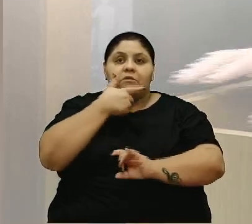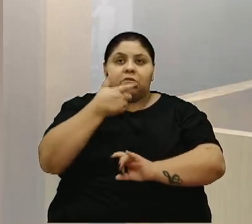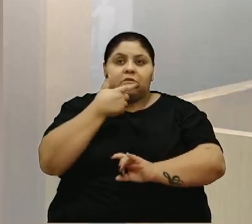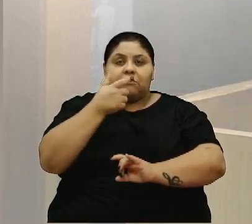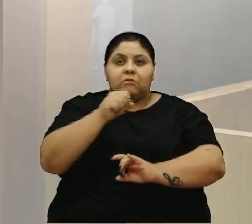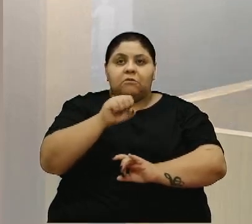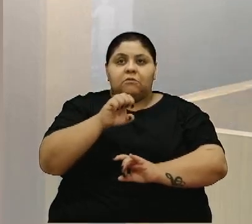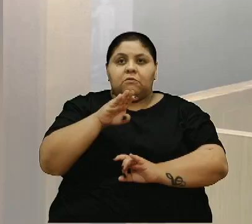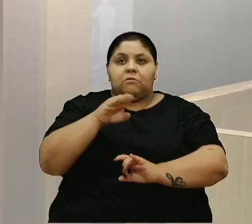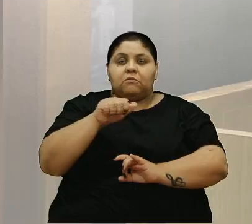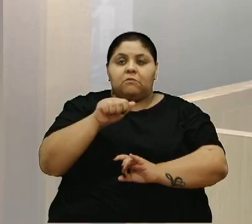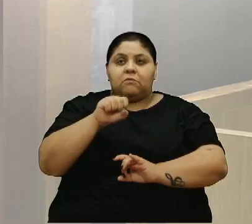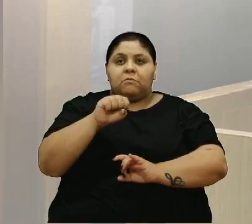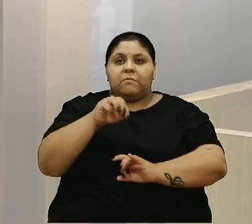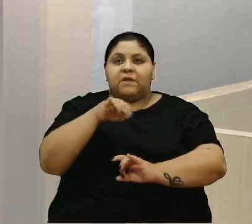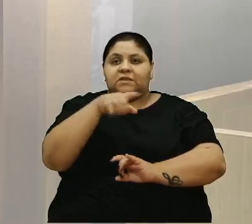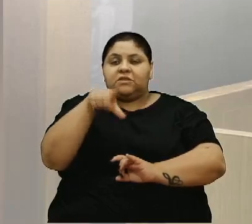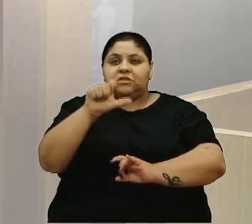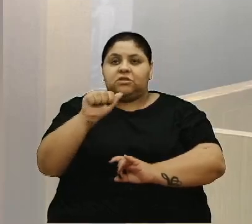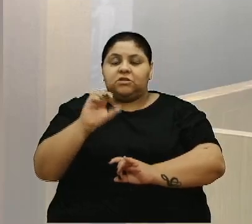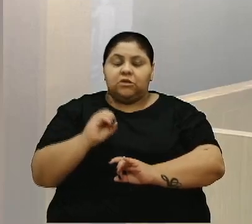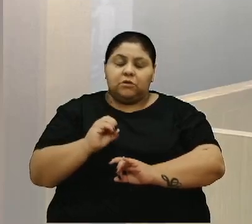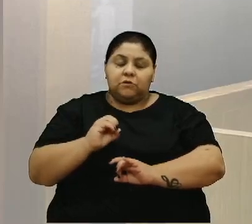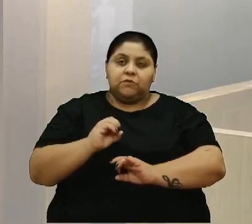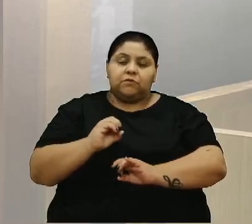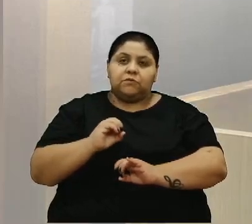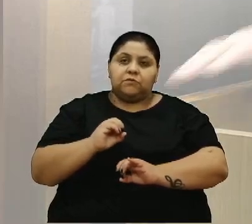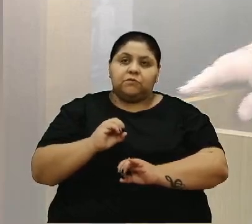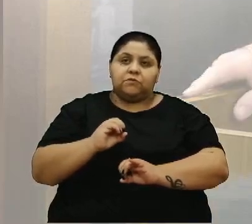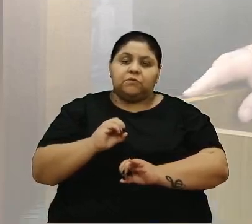Sebastião foi